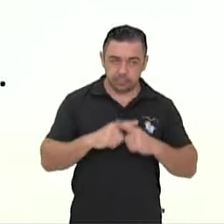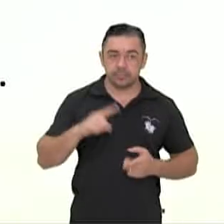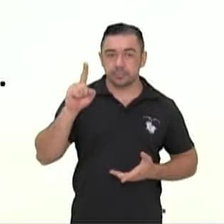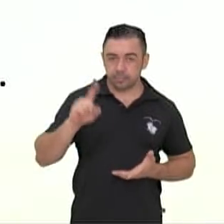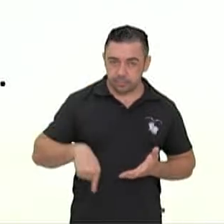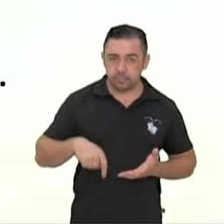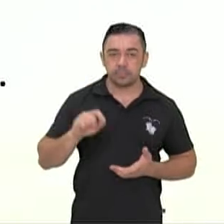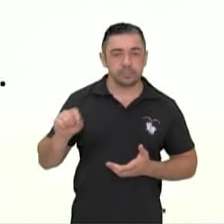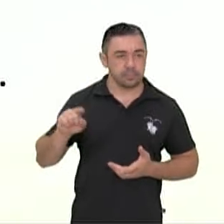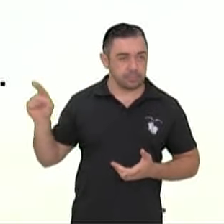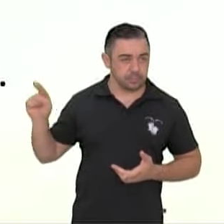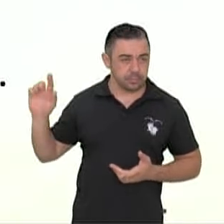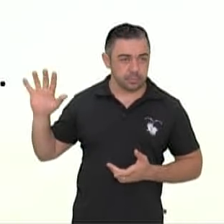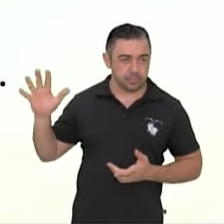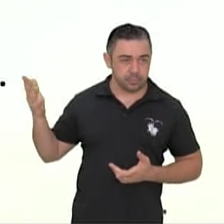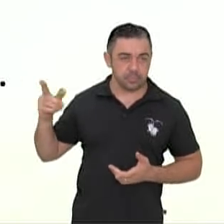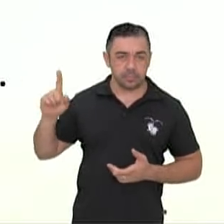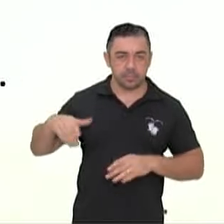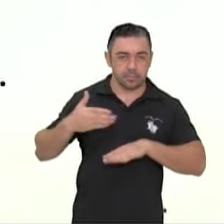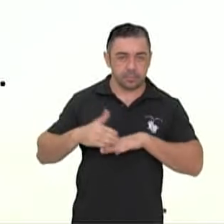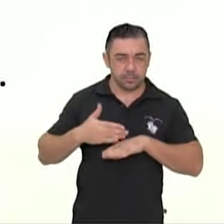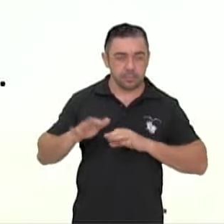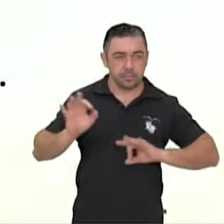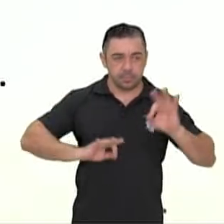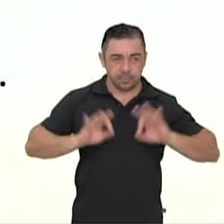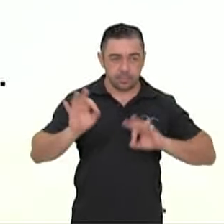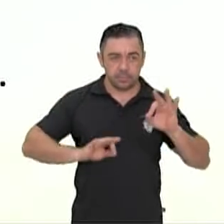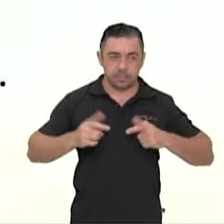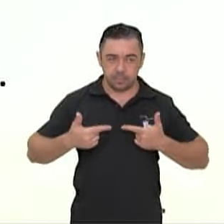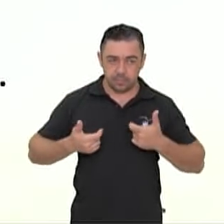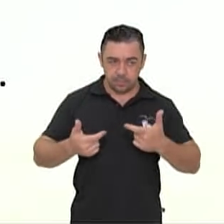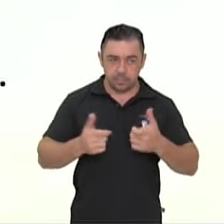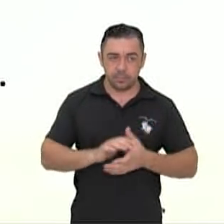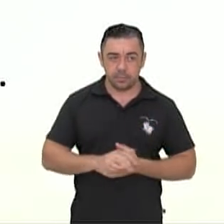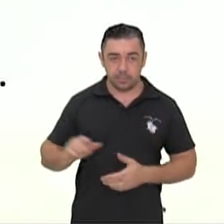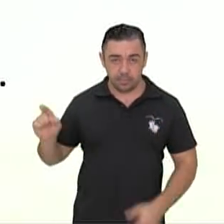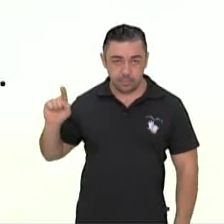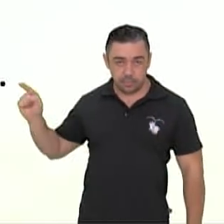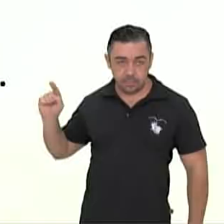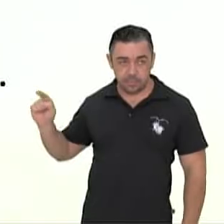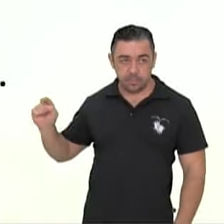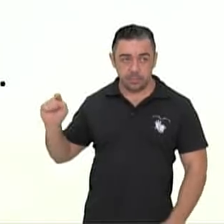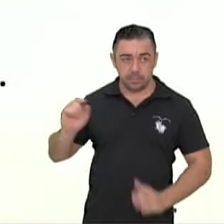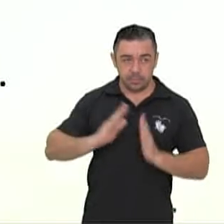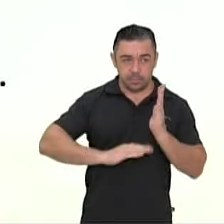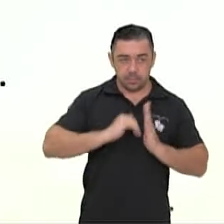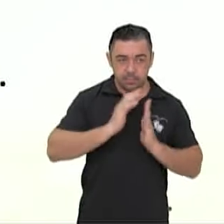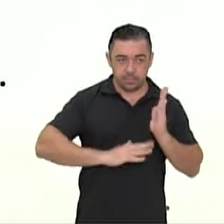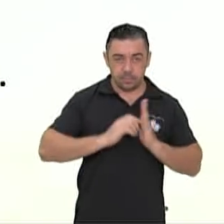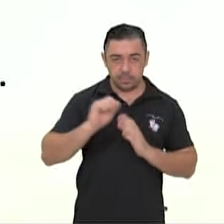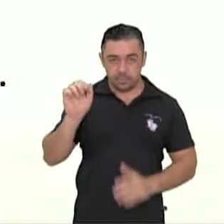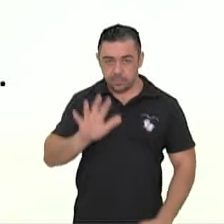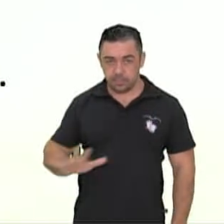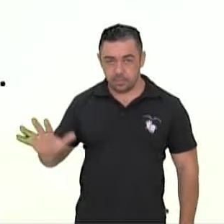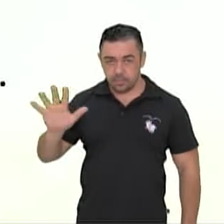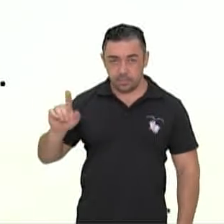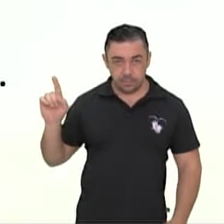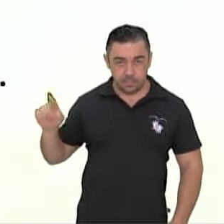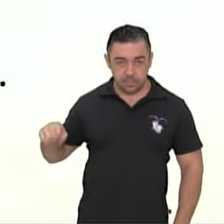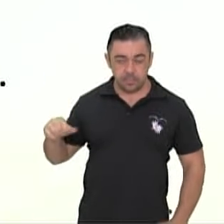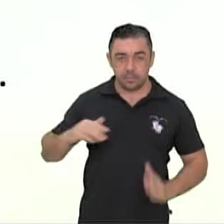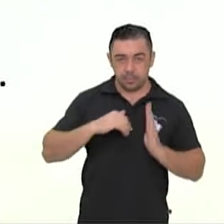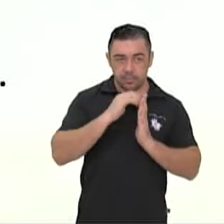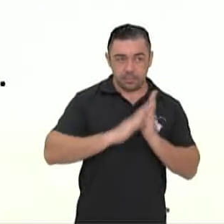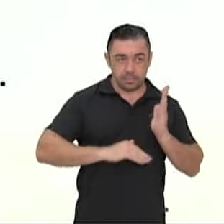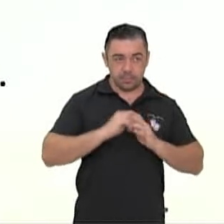e funcionavam como uma espécie de ensaio, de preparação militar para as guerras. Aqui, essa representação é um afresco. Um afresco é